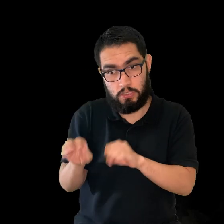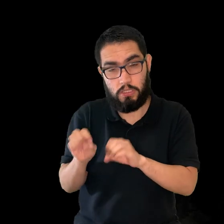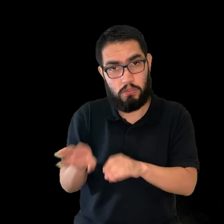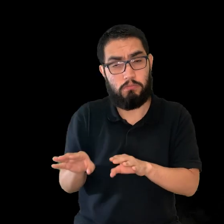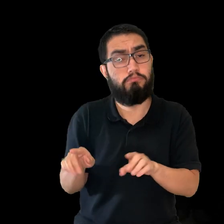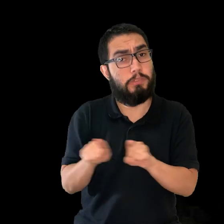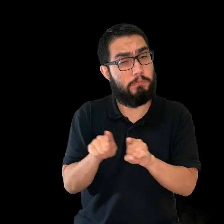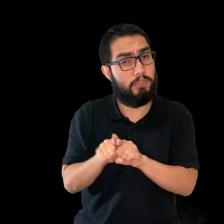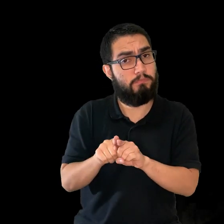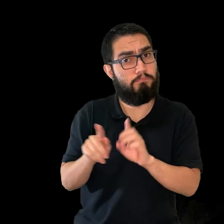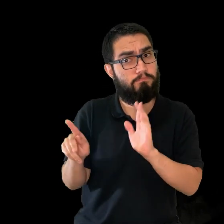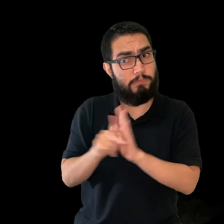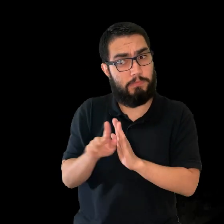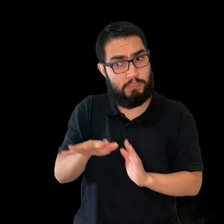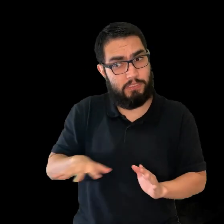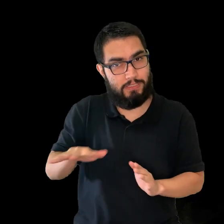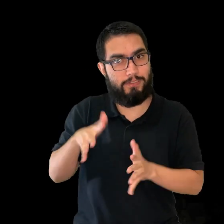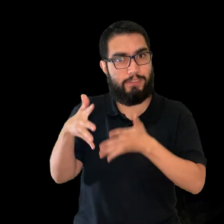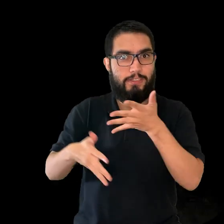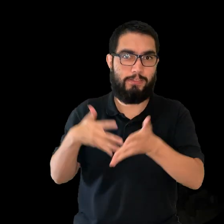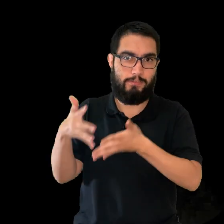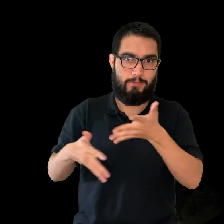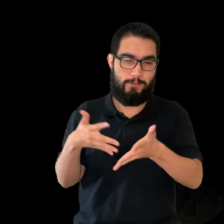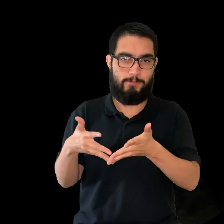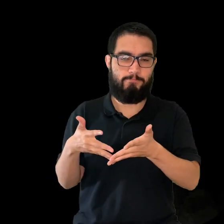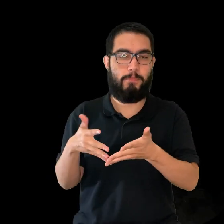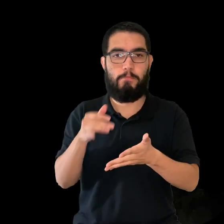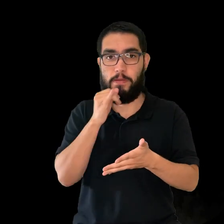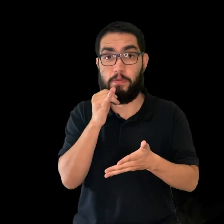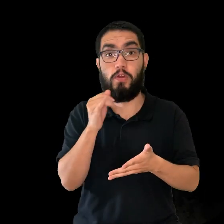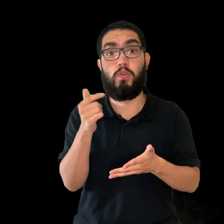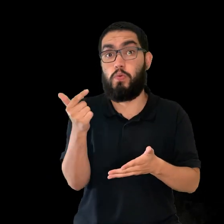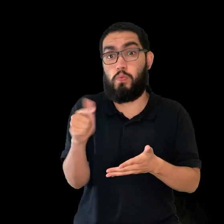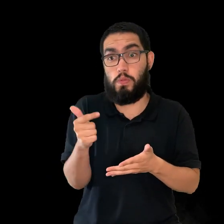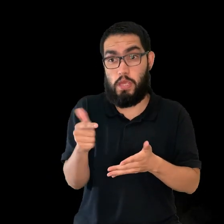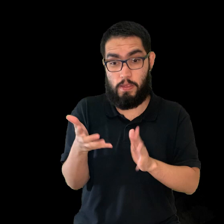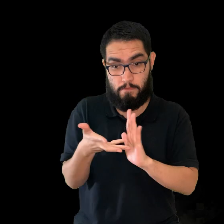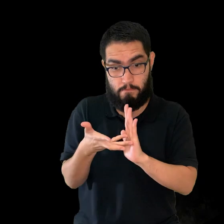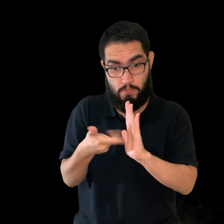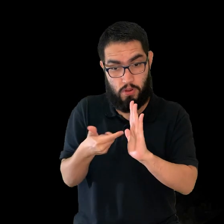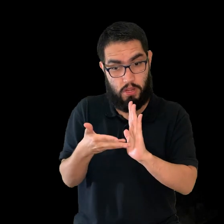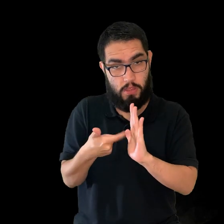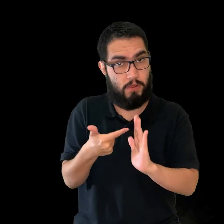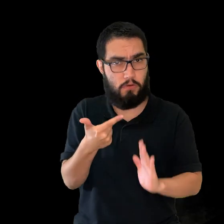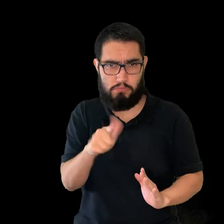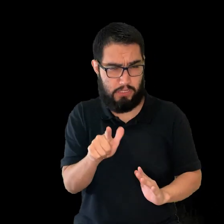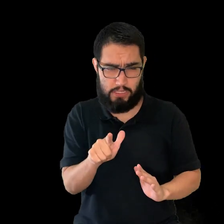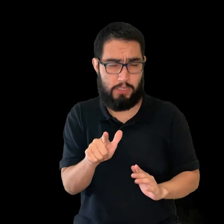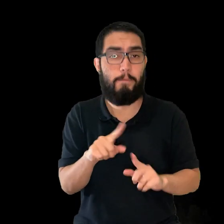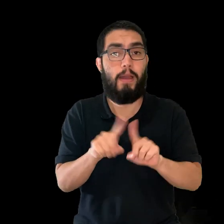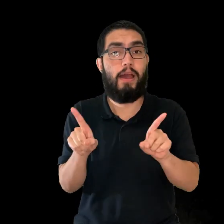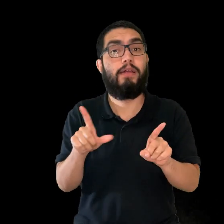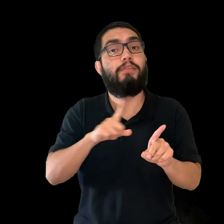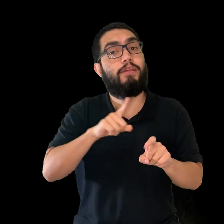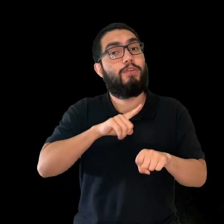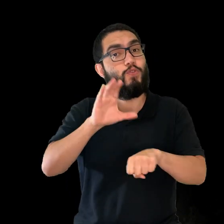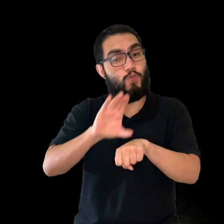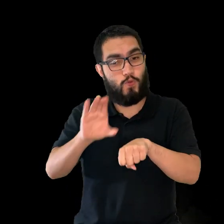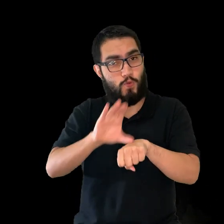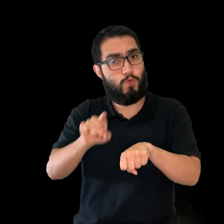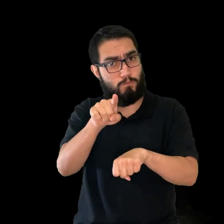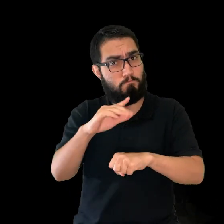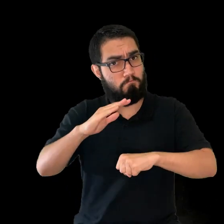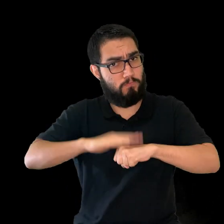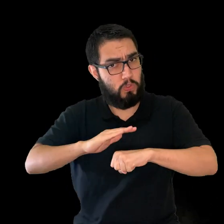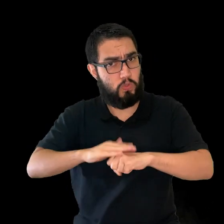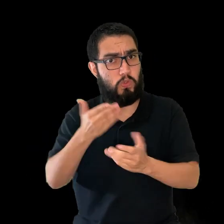educação, principalmente na área de Libras. Então, mesmo que não tenha mais o ProLibras disponível hoje para quem deseja, existem os